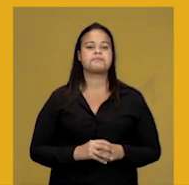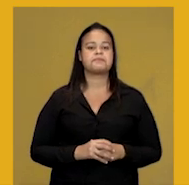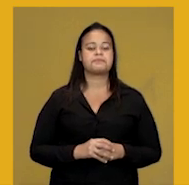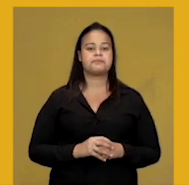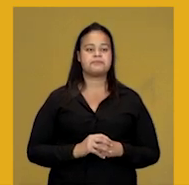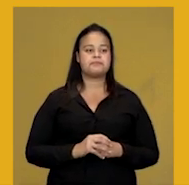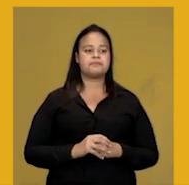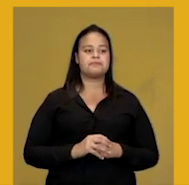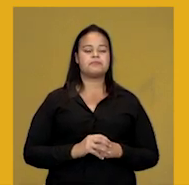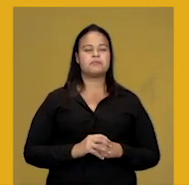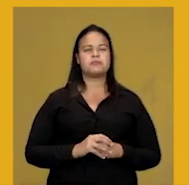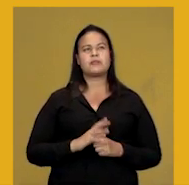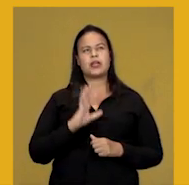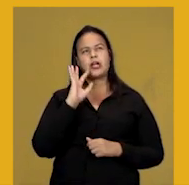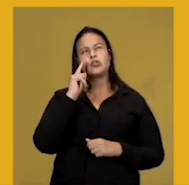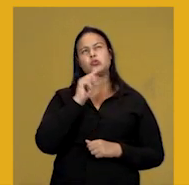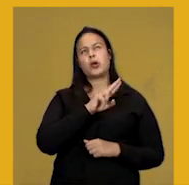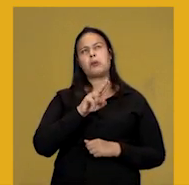Se eu não me engano é ômega.